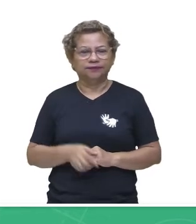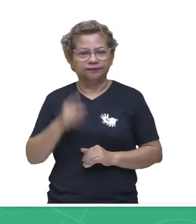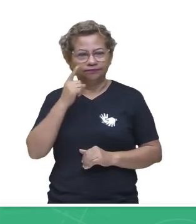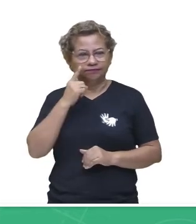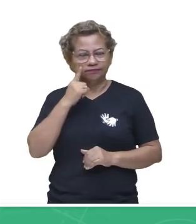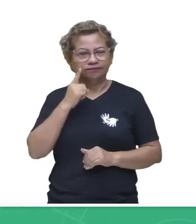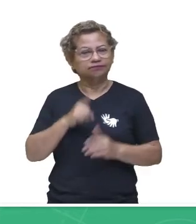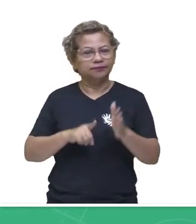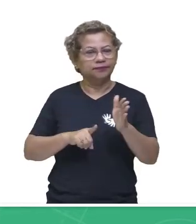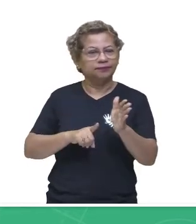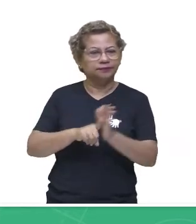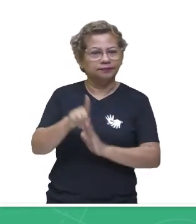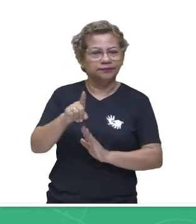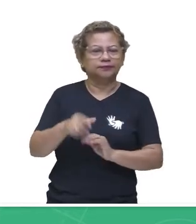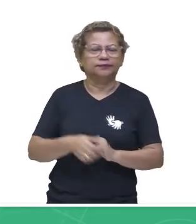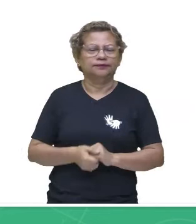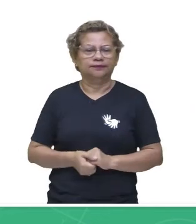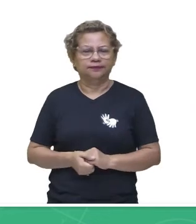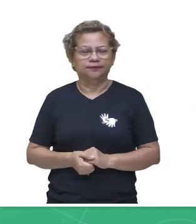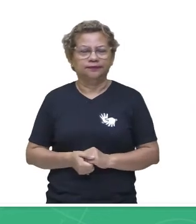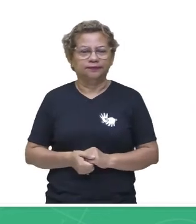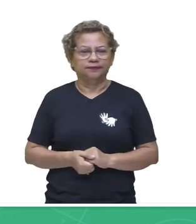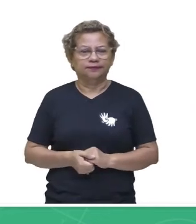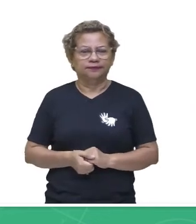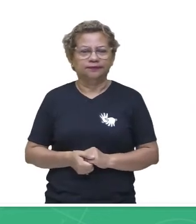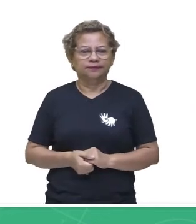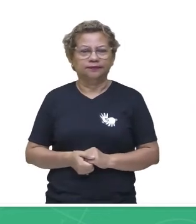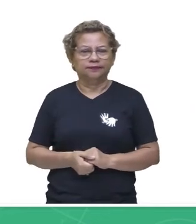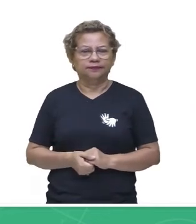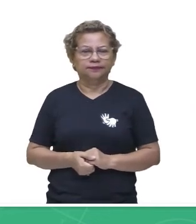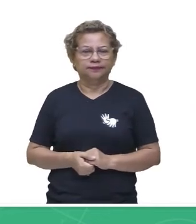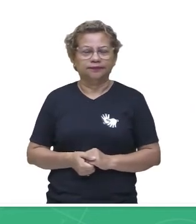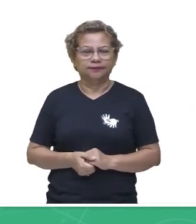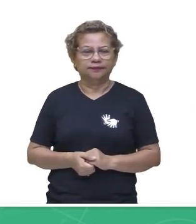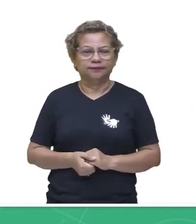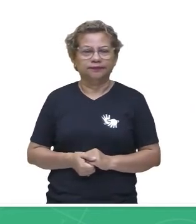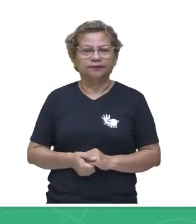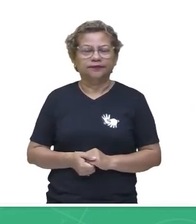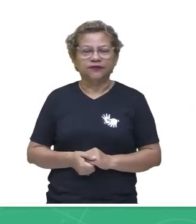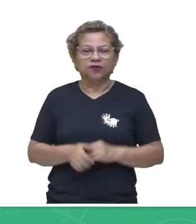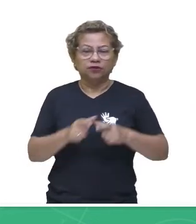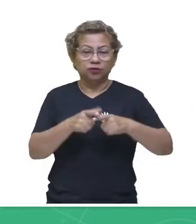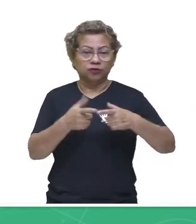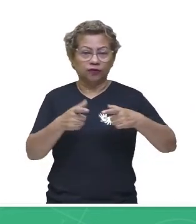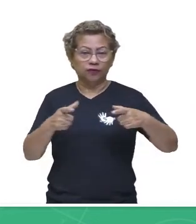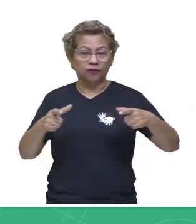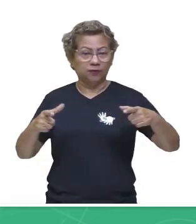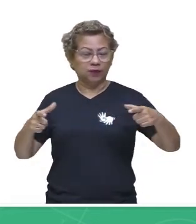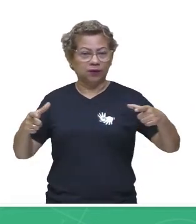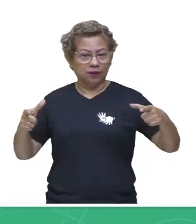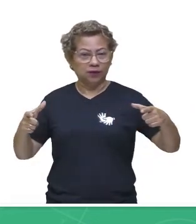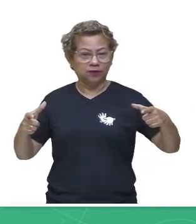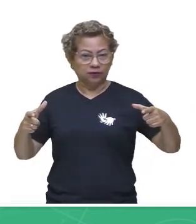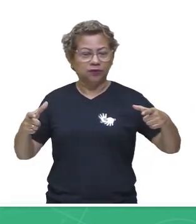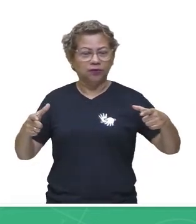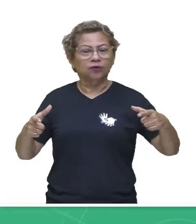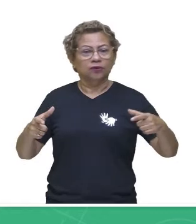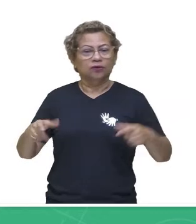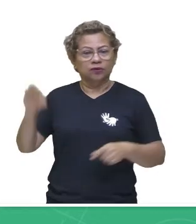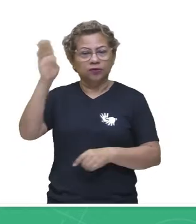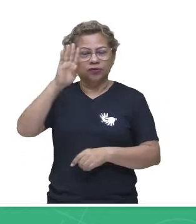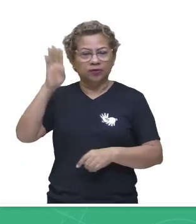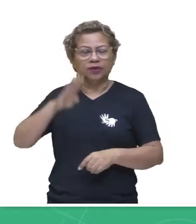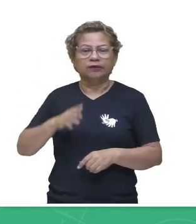número 23. Então, na questão 23 diz: a intensa e acelerada urbanização brasileira resultou em sérios